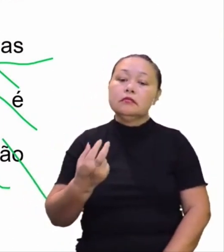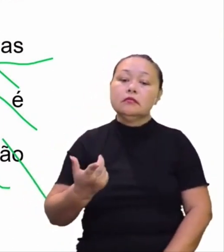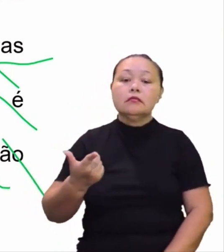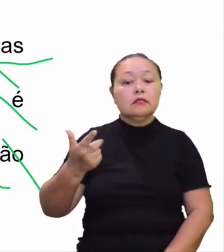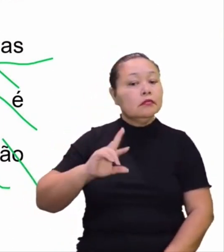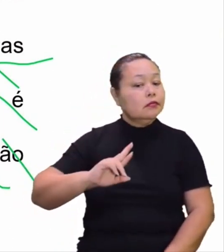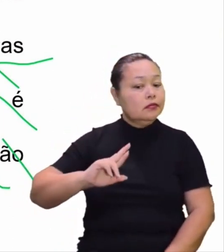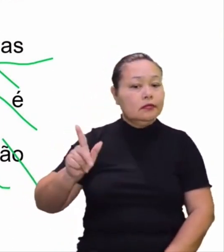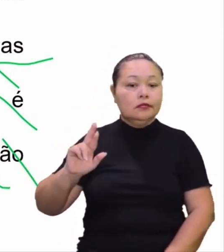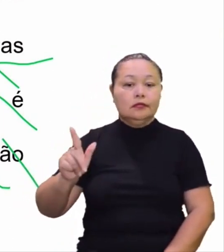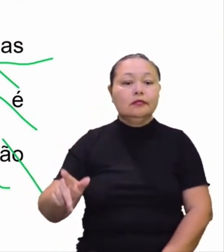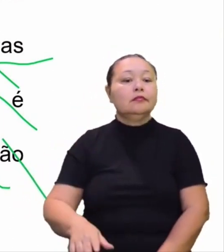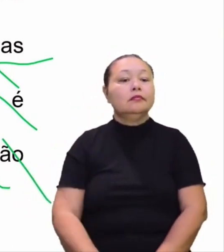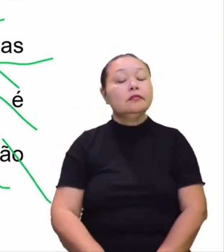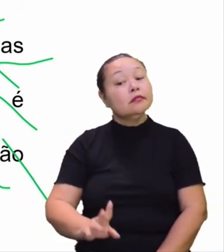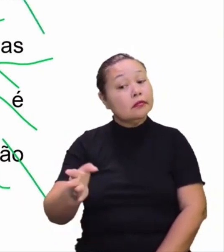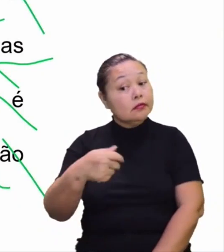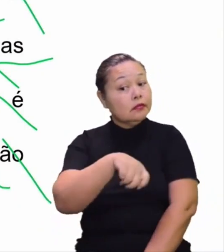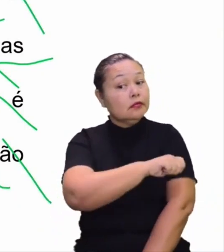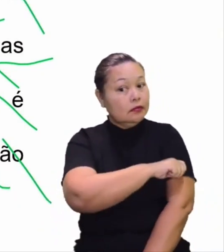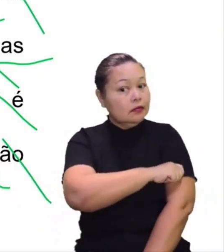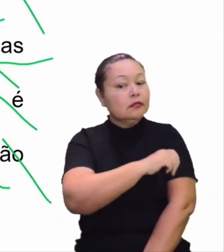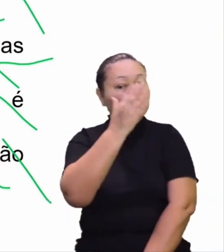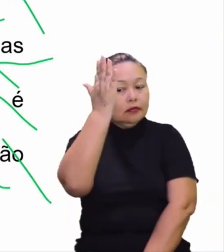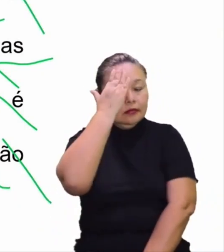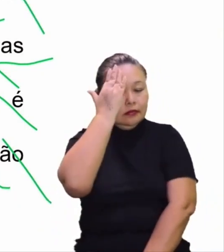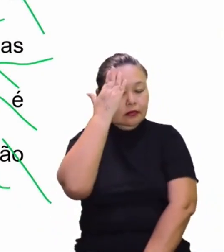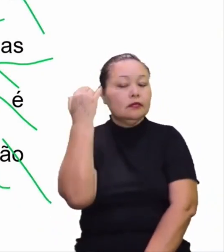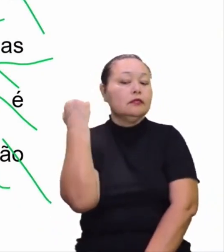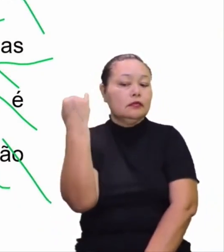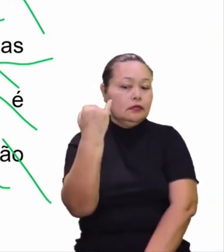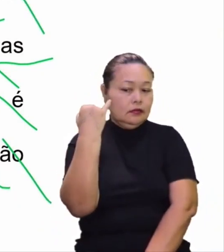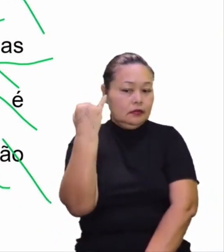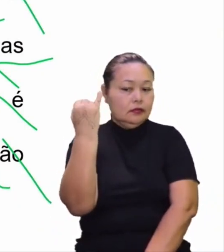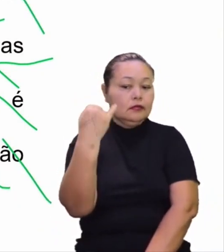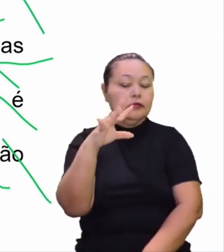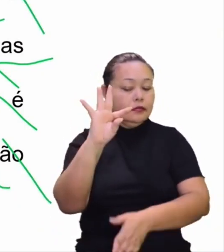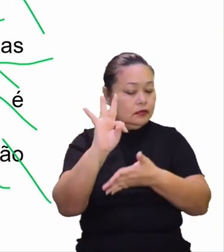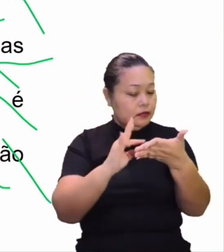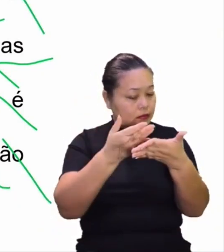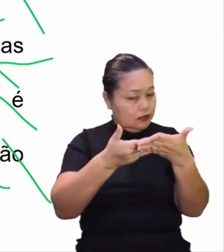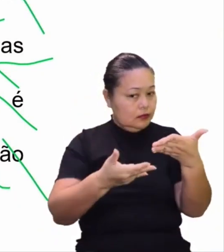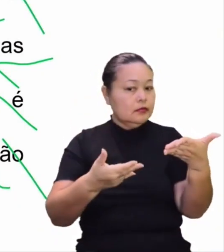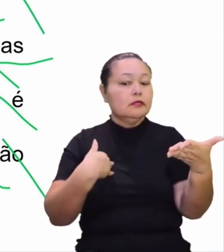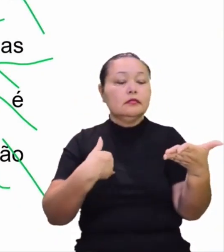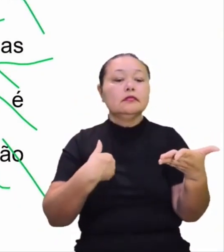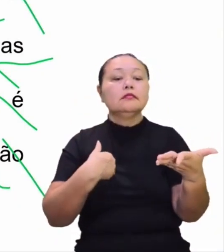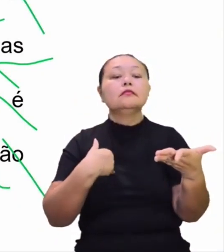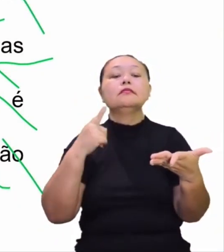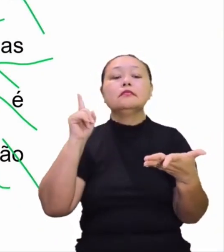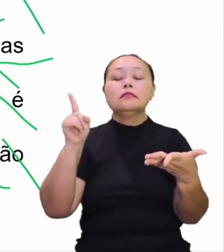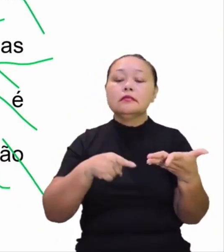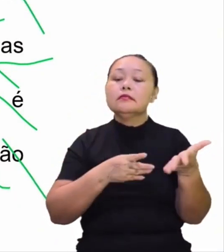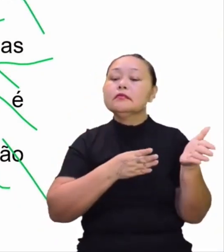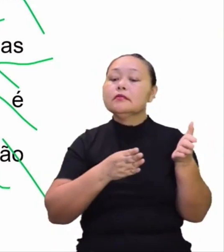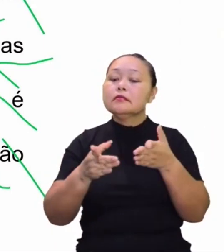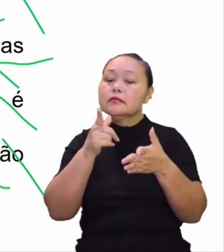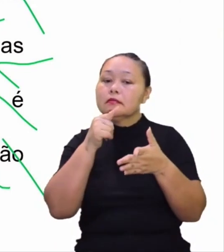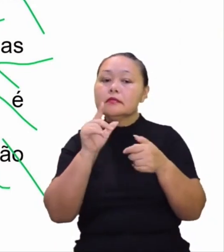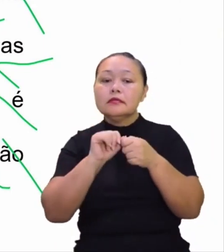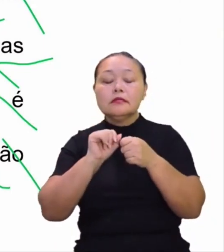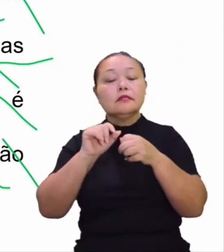então, novamente, sem chance. O aluno está vendo que é importante, o próprio texto falou. Hidrovia é um sistema importante para a